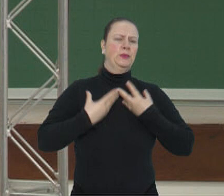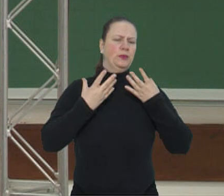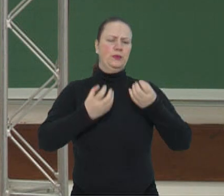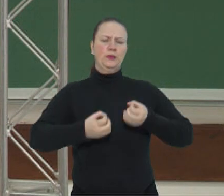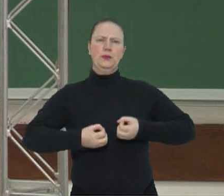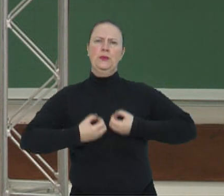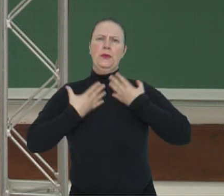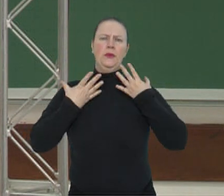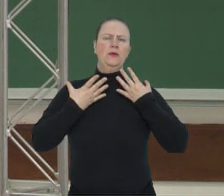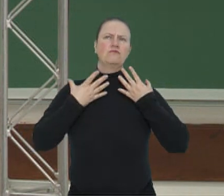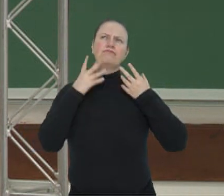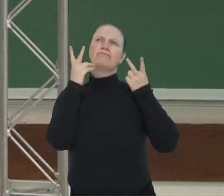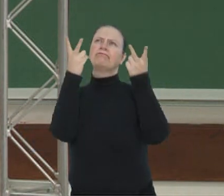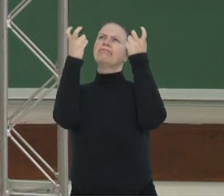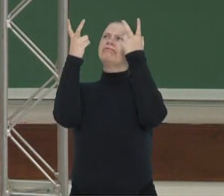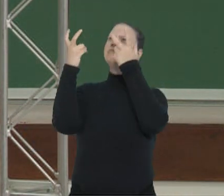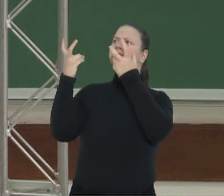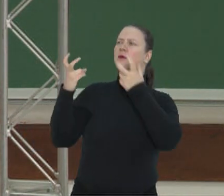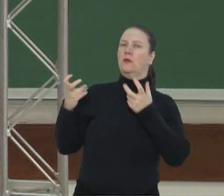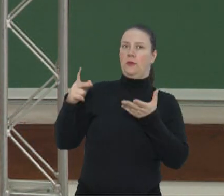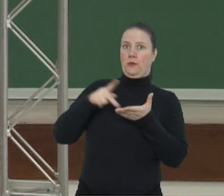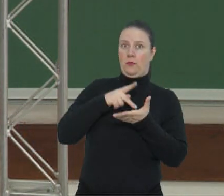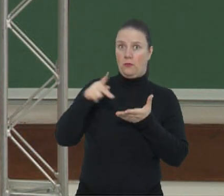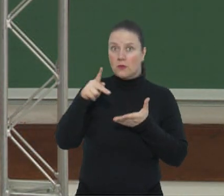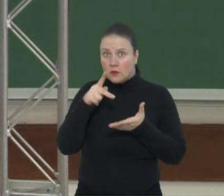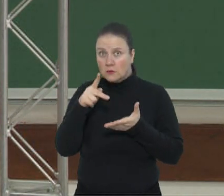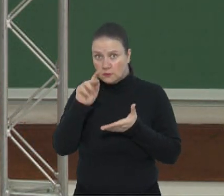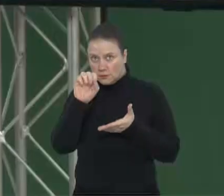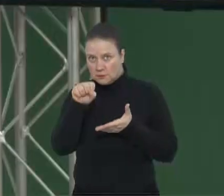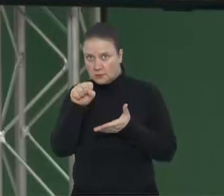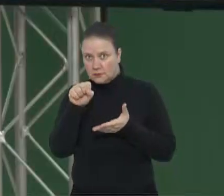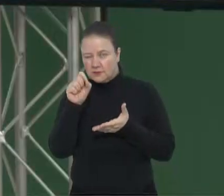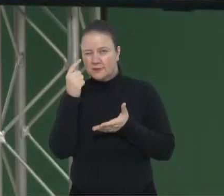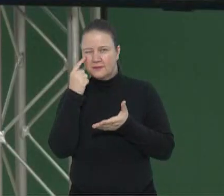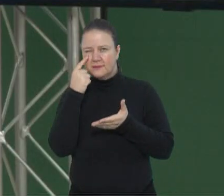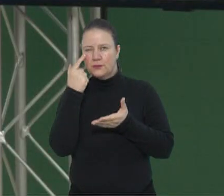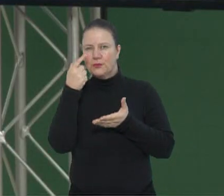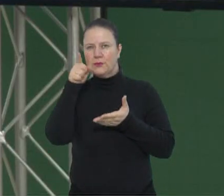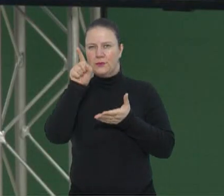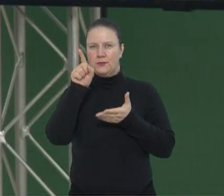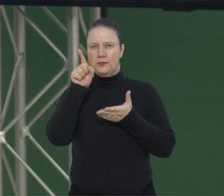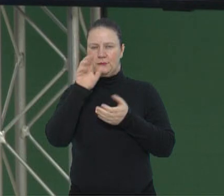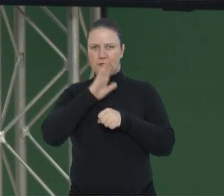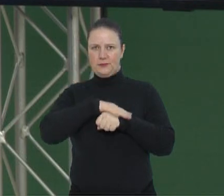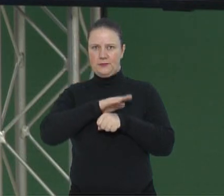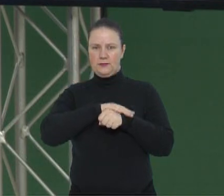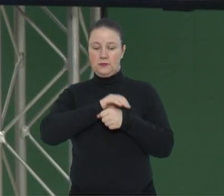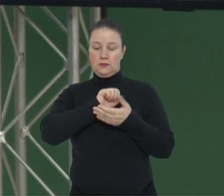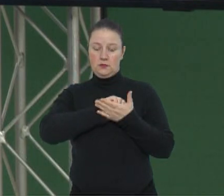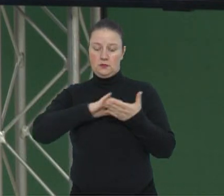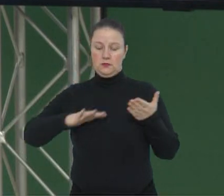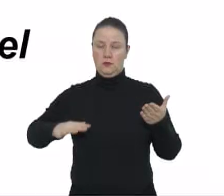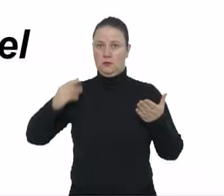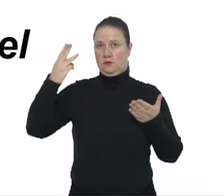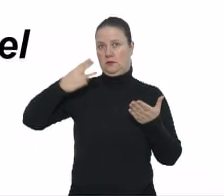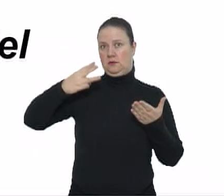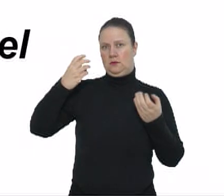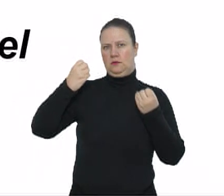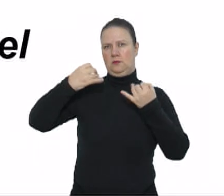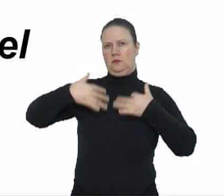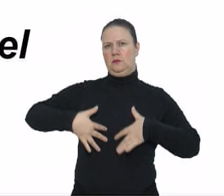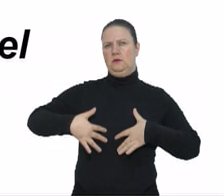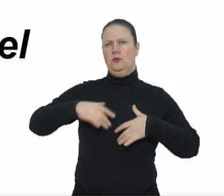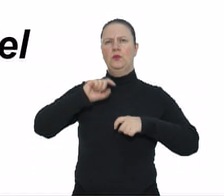nos versos, nas linhas desse poema? Então, vamos para a última parte, né? A atividade 3 dizia: qual é